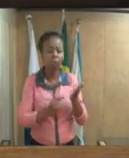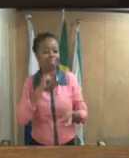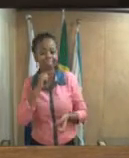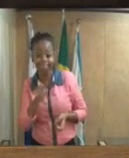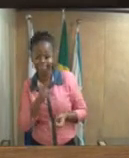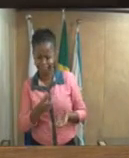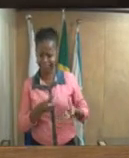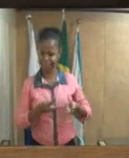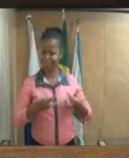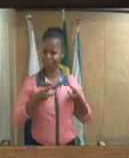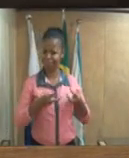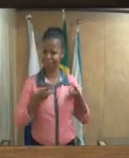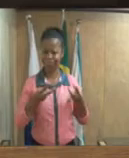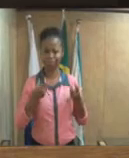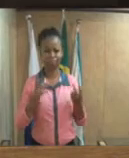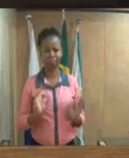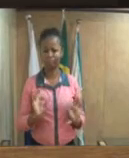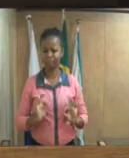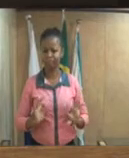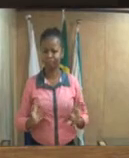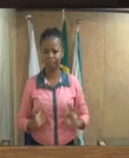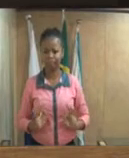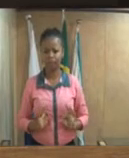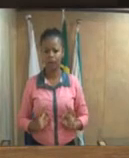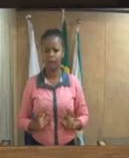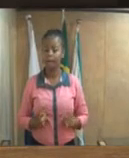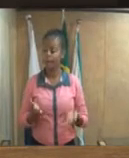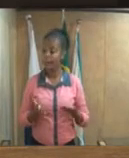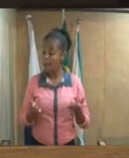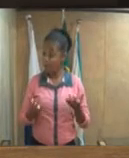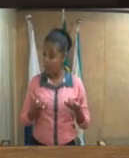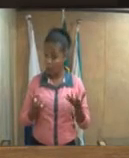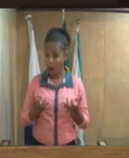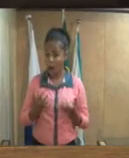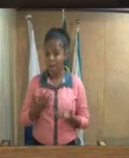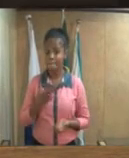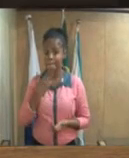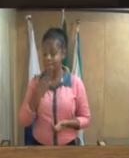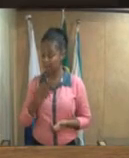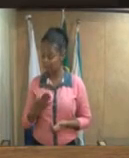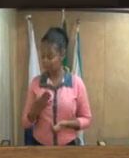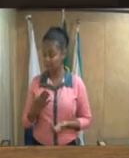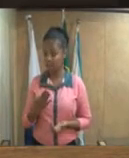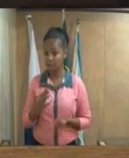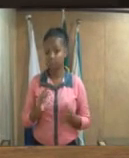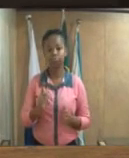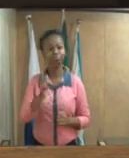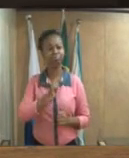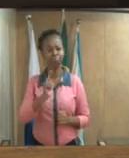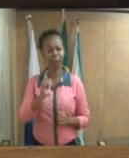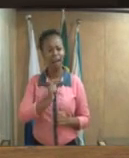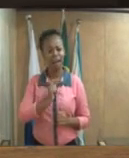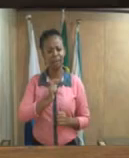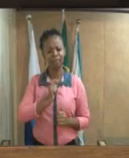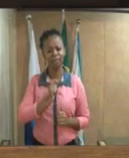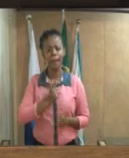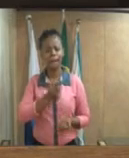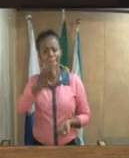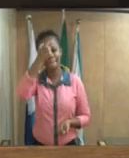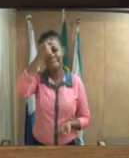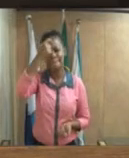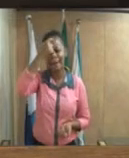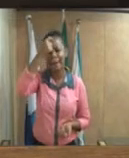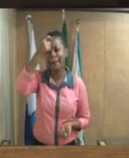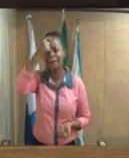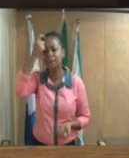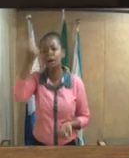presidente. Eu queria pedir a Vossa Excelência, se Vossa Excelência tem aí em mente o